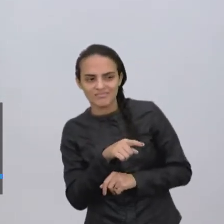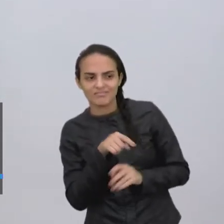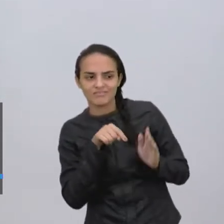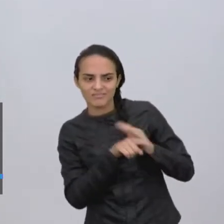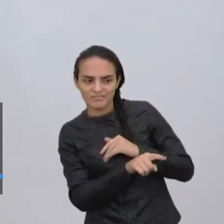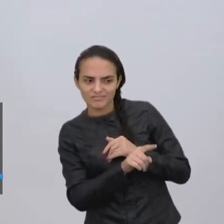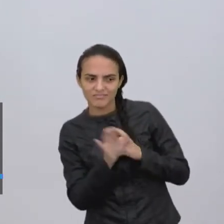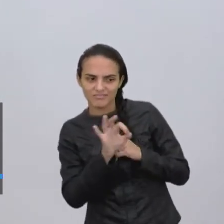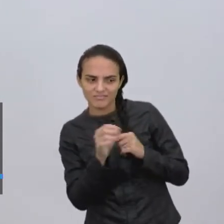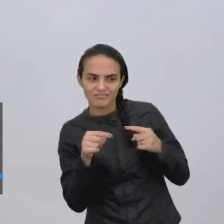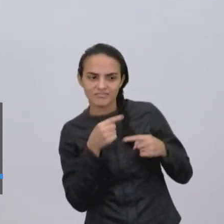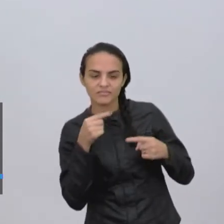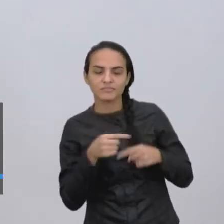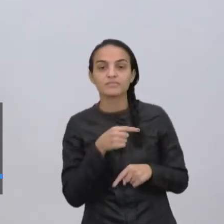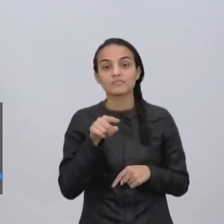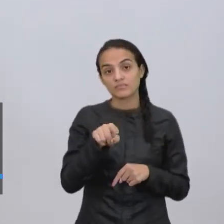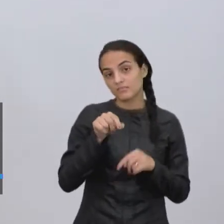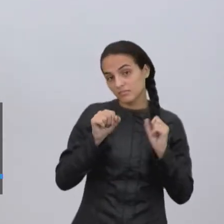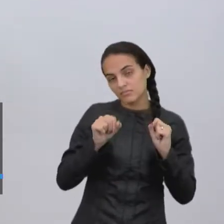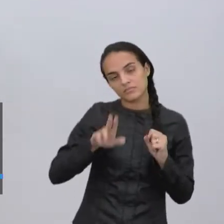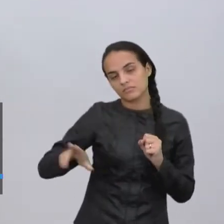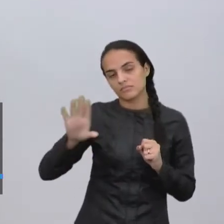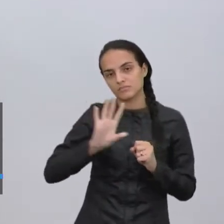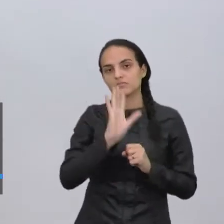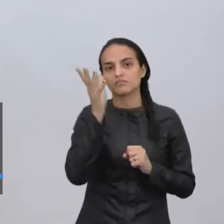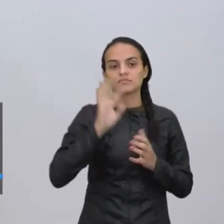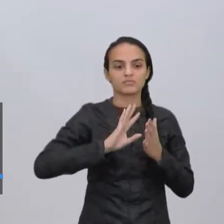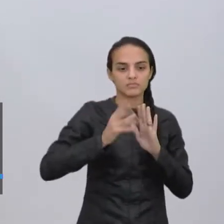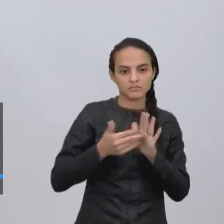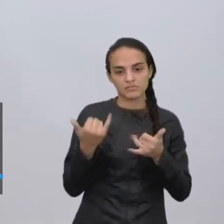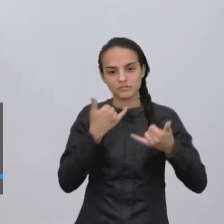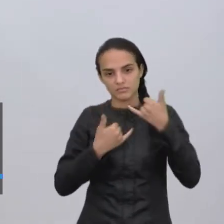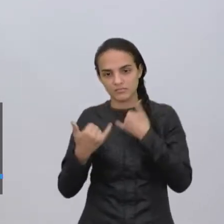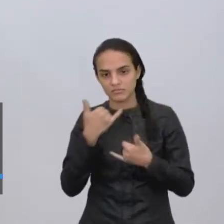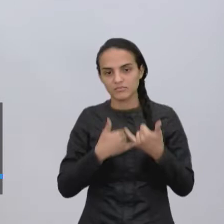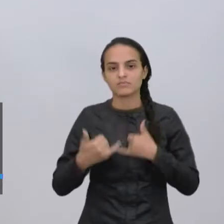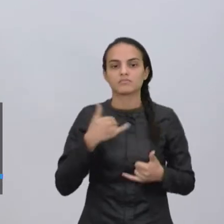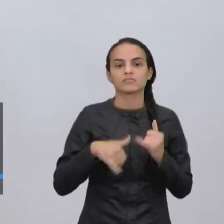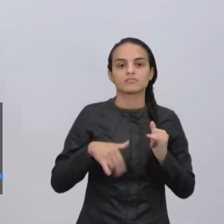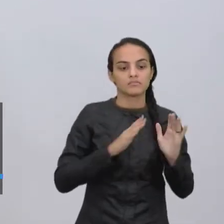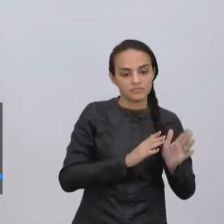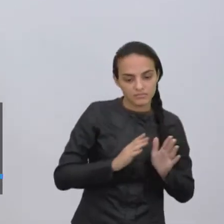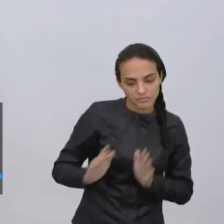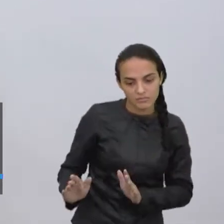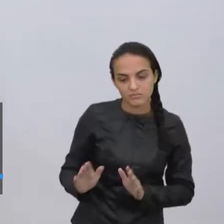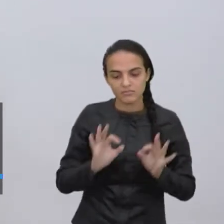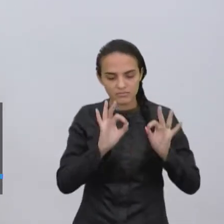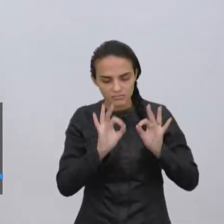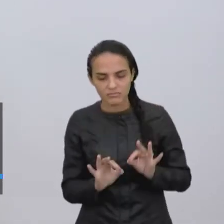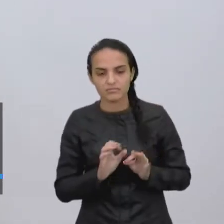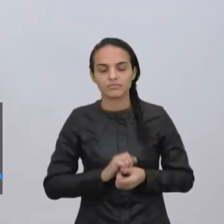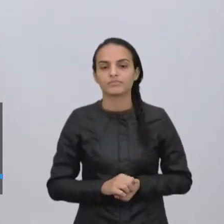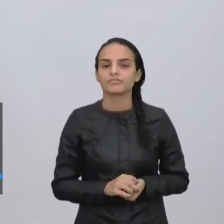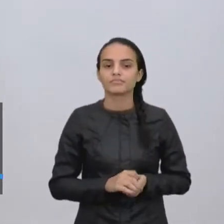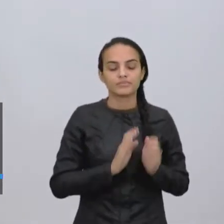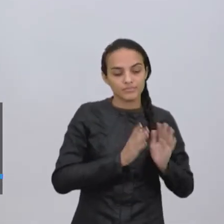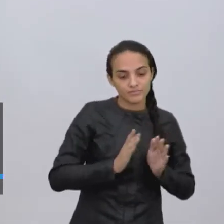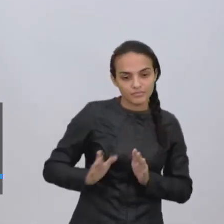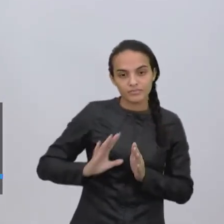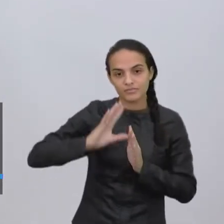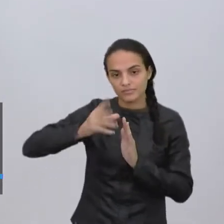você usa todas, pode acontecer, tá bom? Pega todas essas informações, tenta organizar da melhor forma possível,